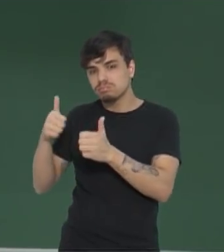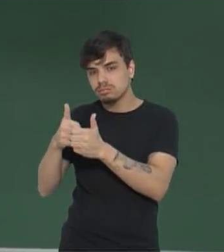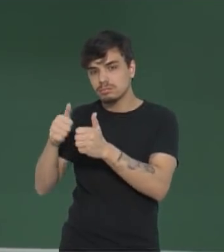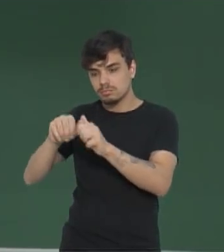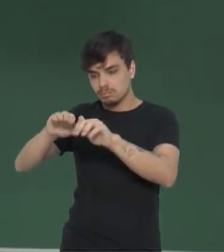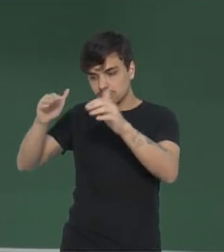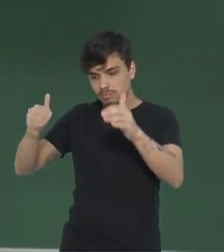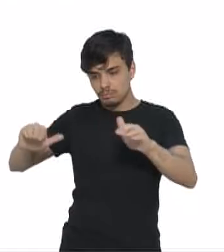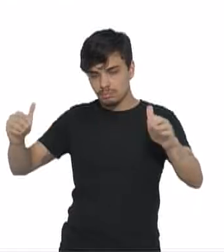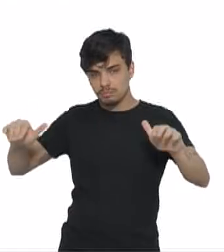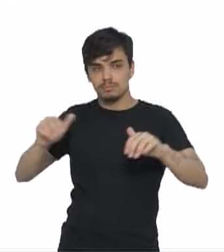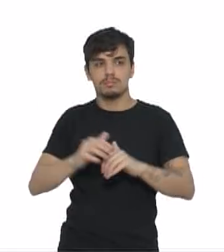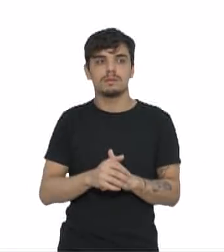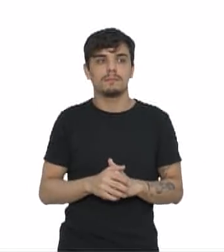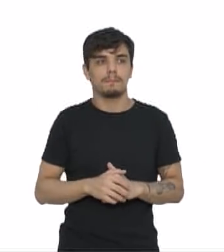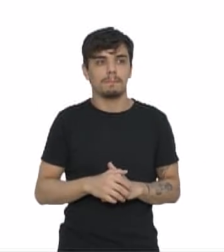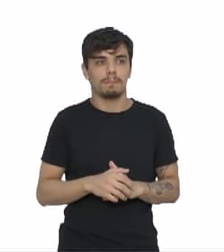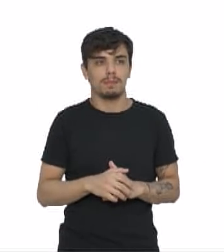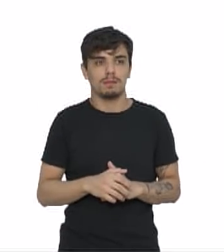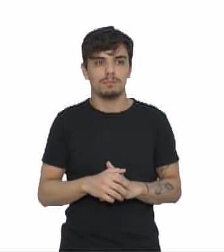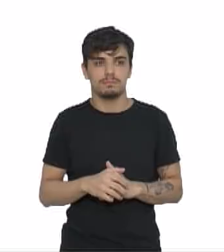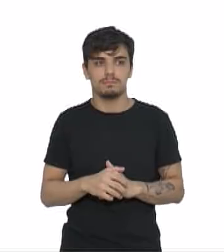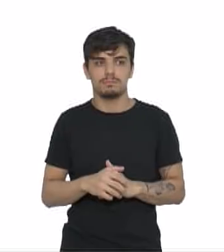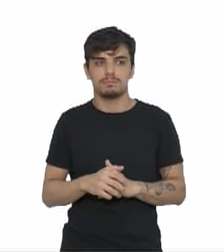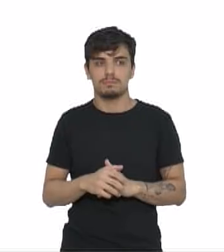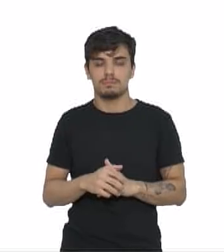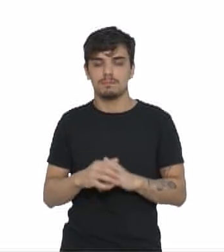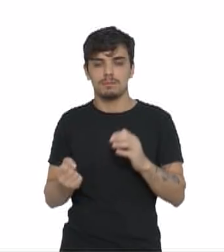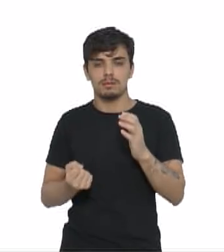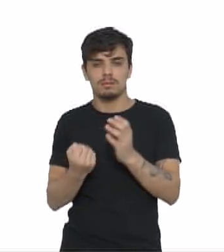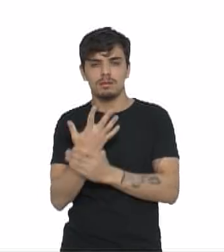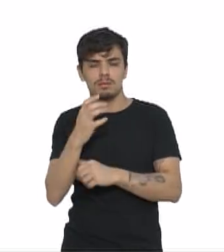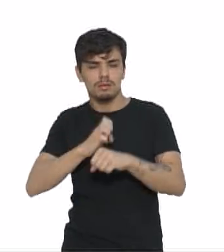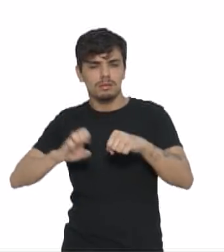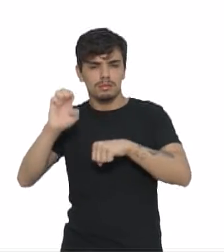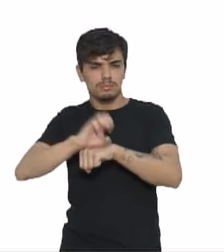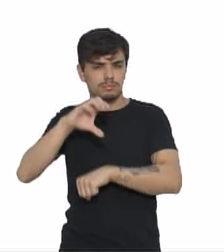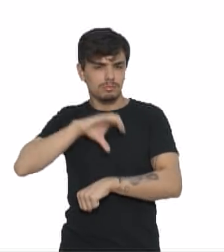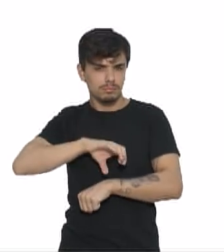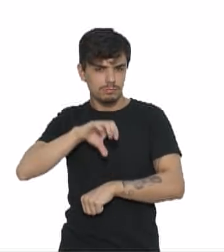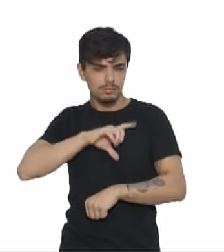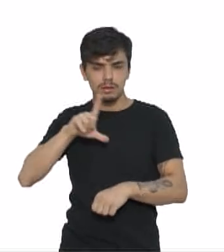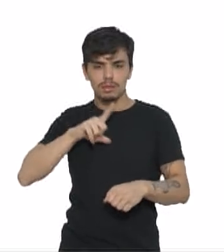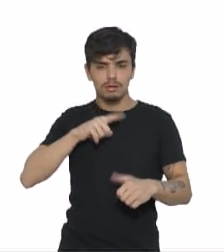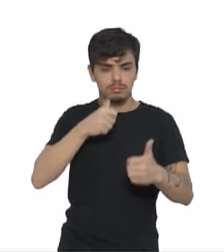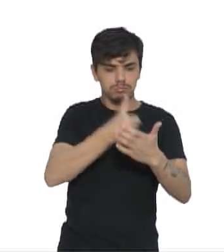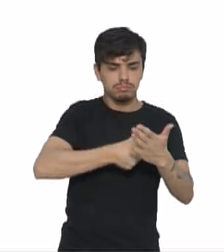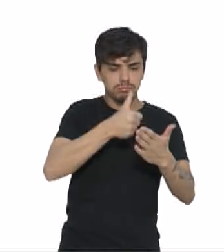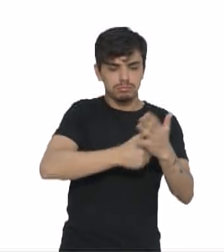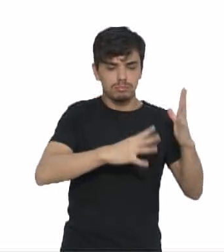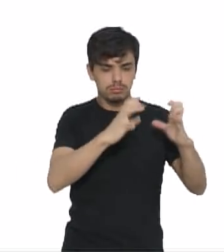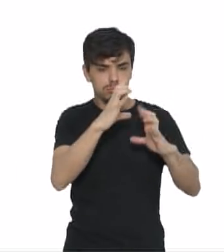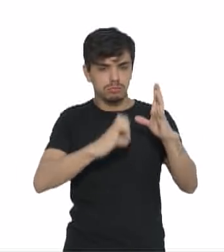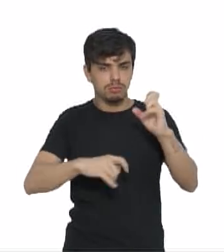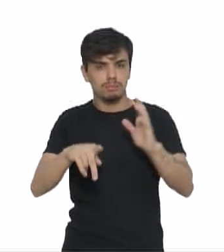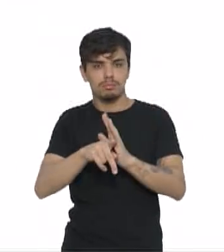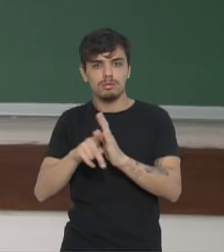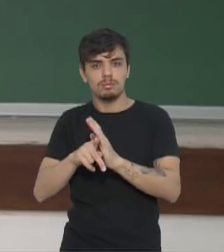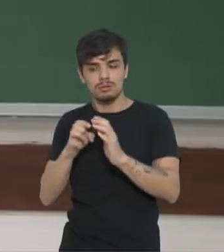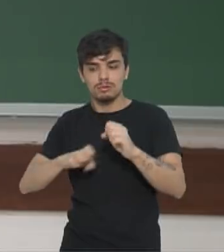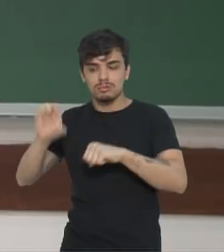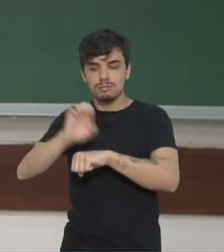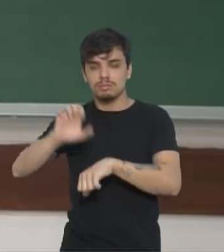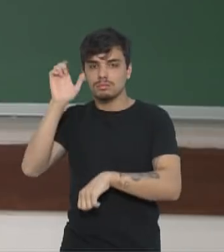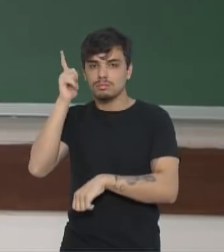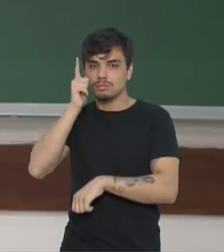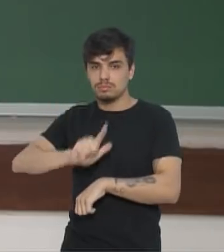Atlântico. Formação do Estado Nacional Português. Houve confronto e disputa pela emancipação do Condado Portucalense. Olha, eu confesso